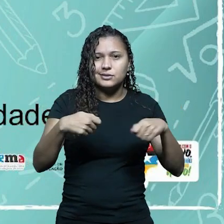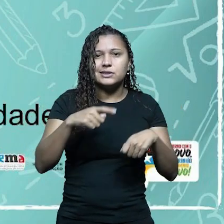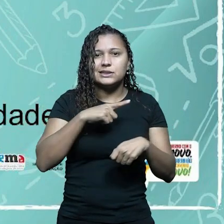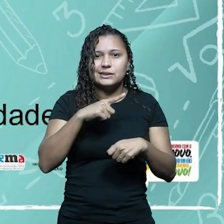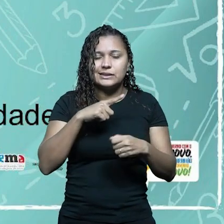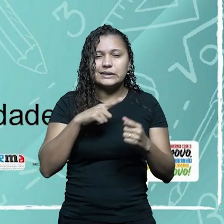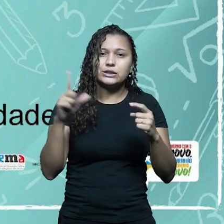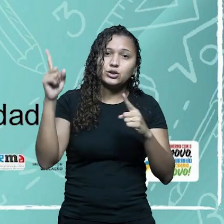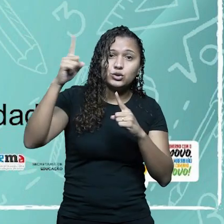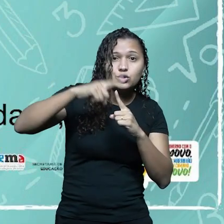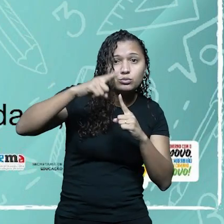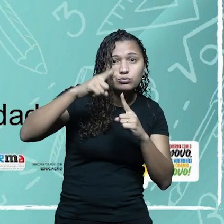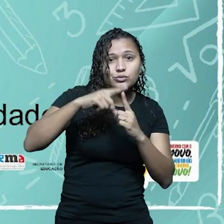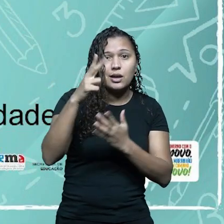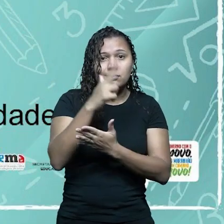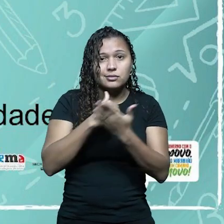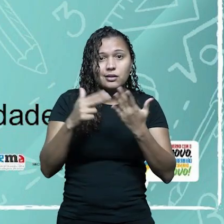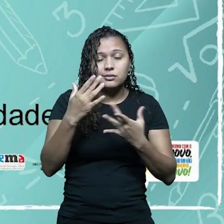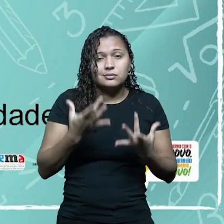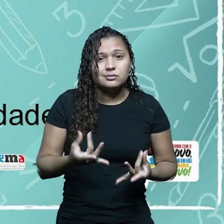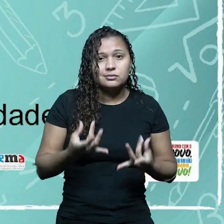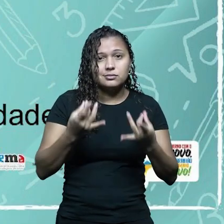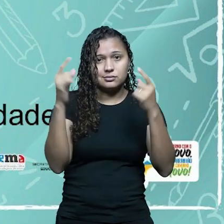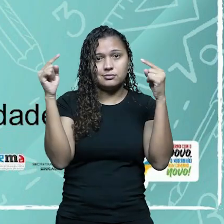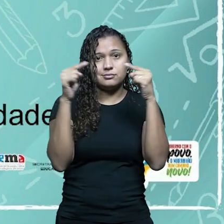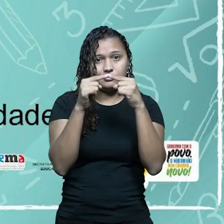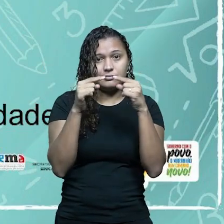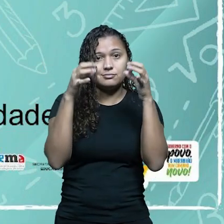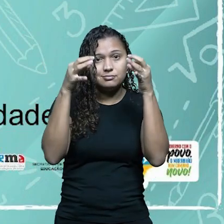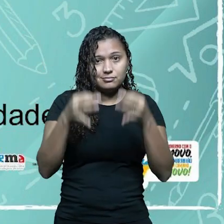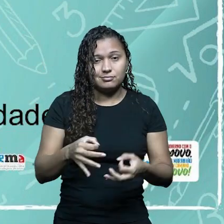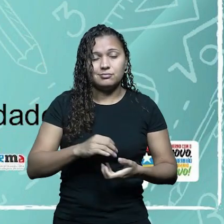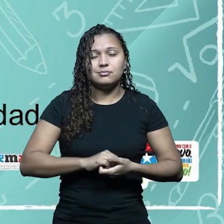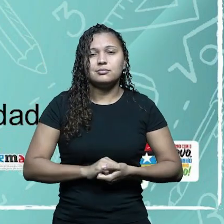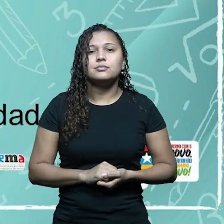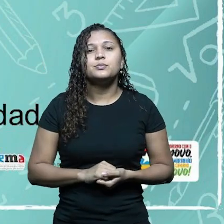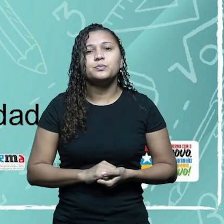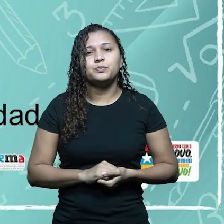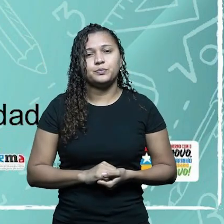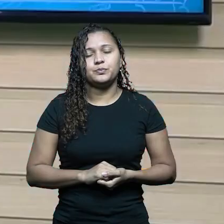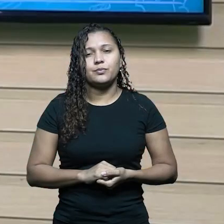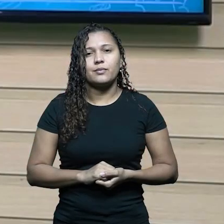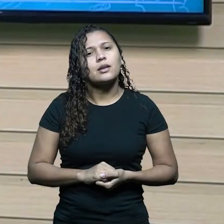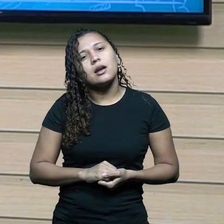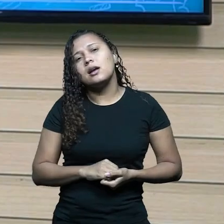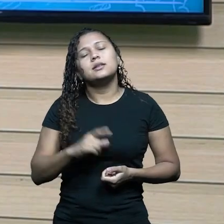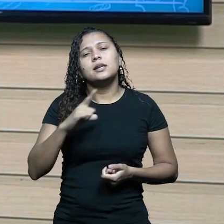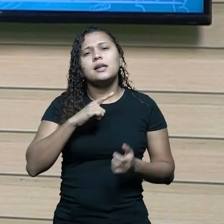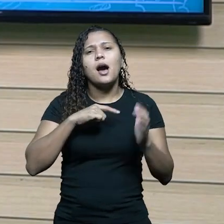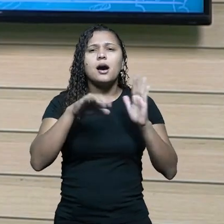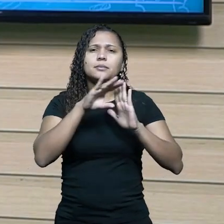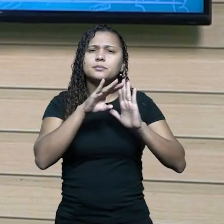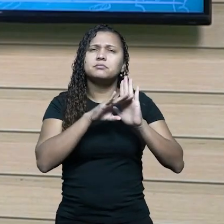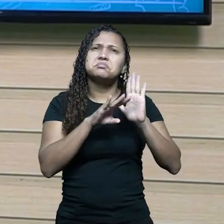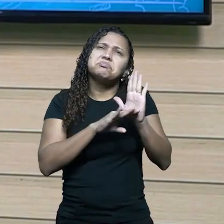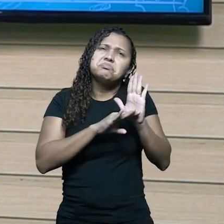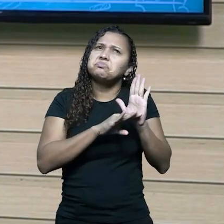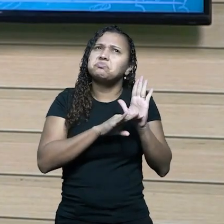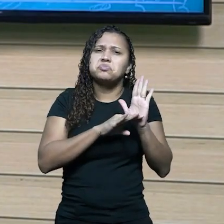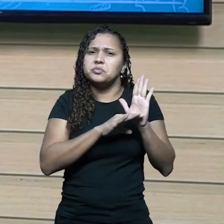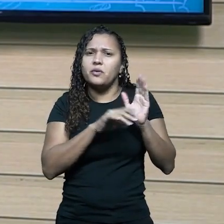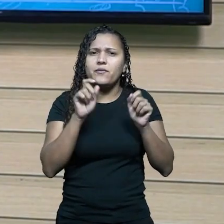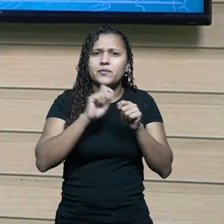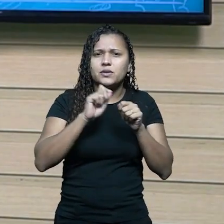quantidade, tipo de desenho, de detalhe correspondente. Aqui é uma